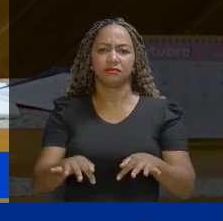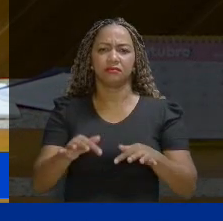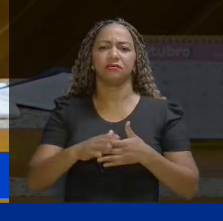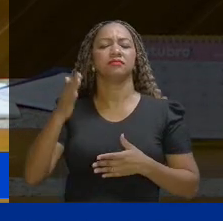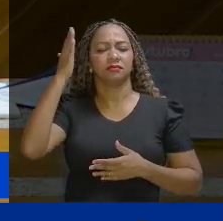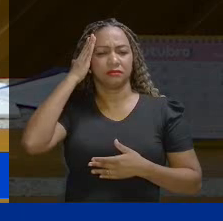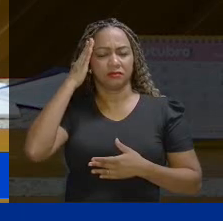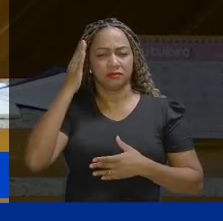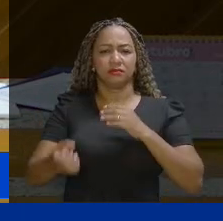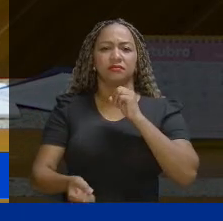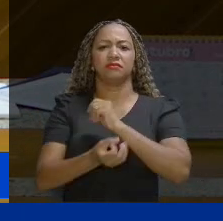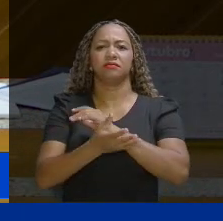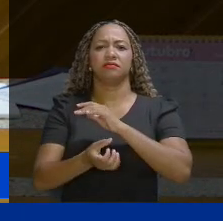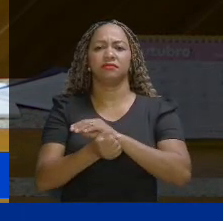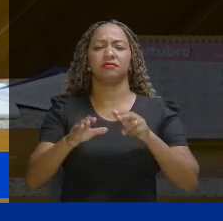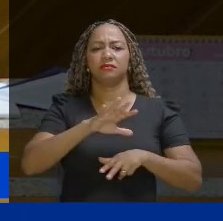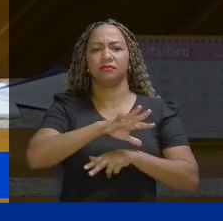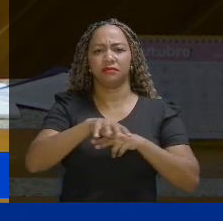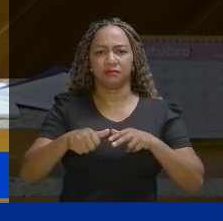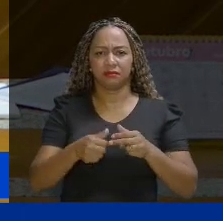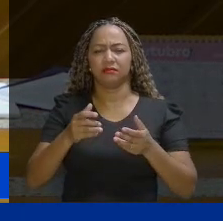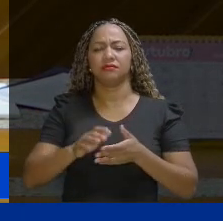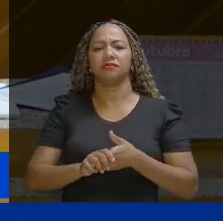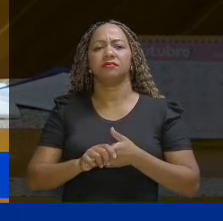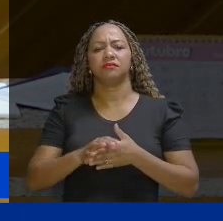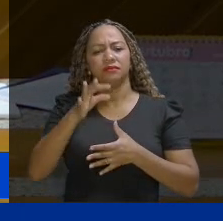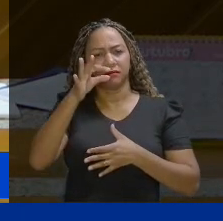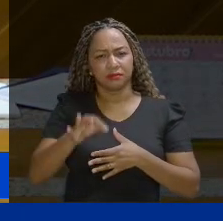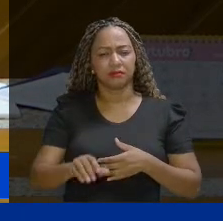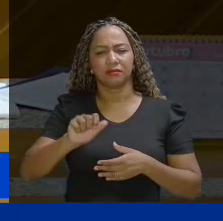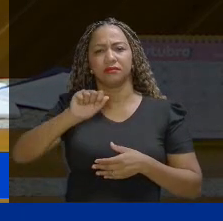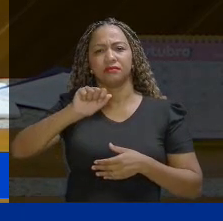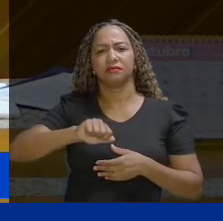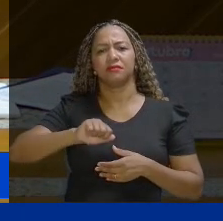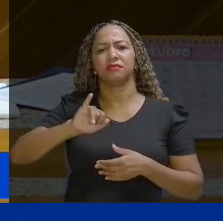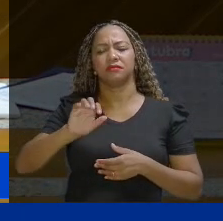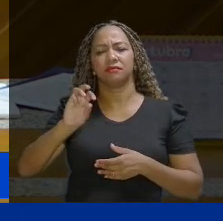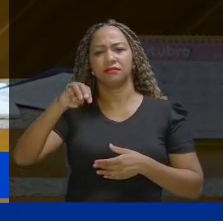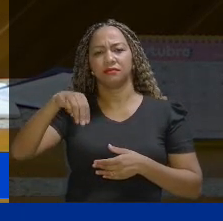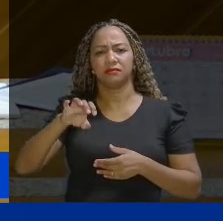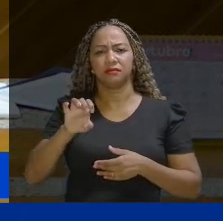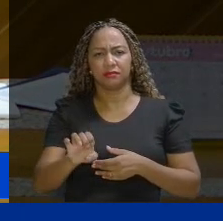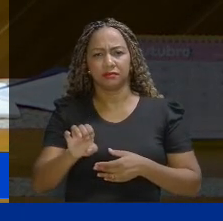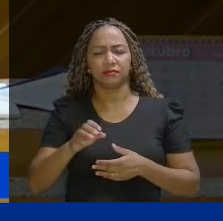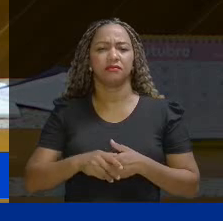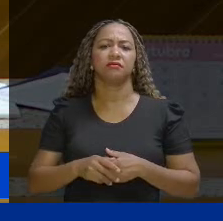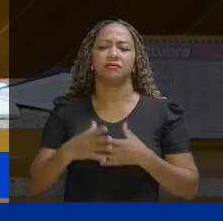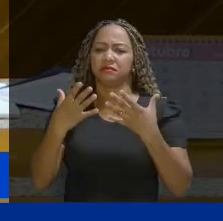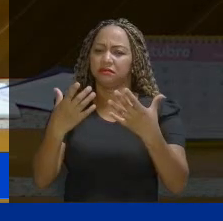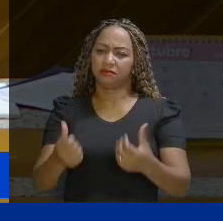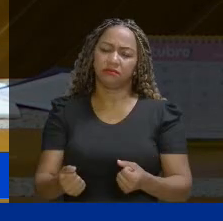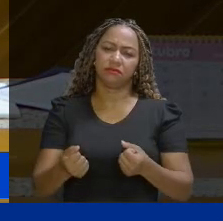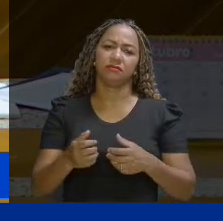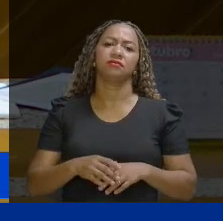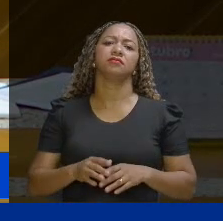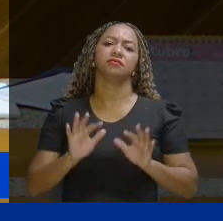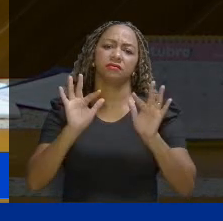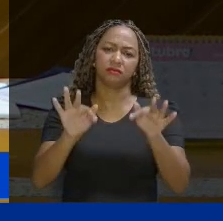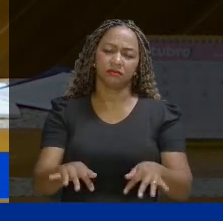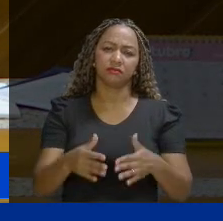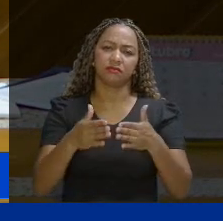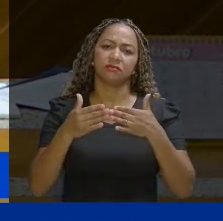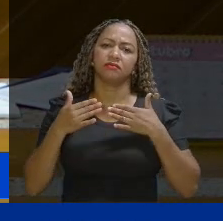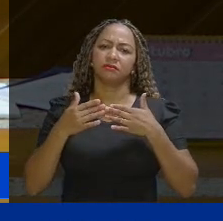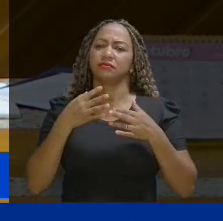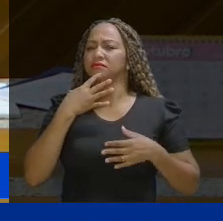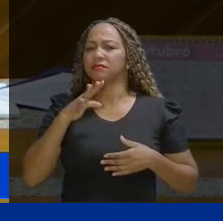reconheceu a fraude à cota de gênero e julgou procedente a AIME, que o recurso revela mero inconformismo da parte e, ao final,